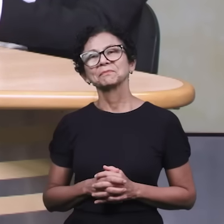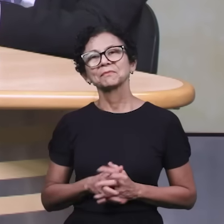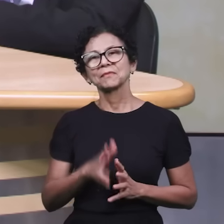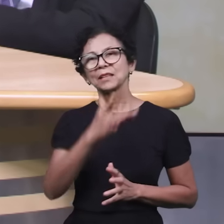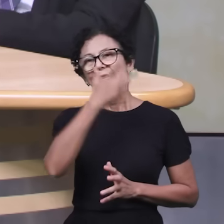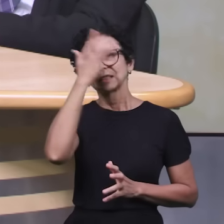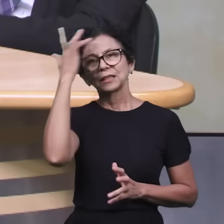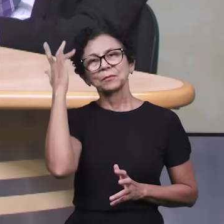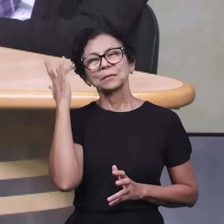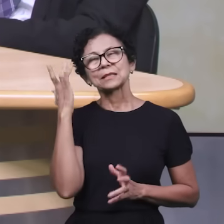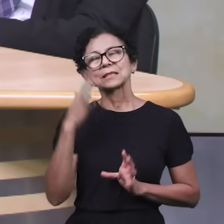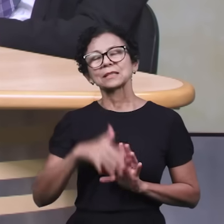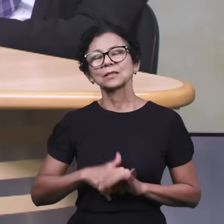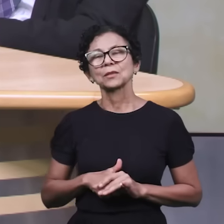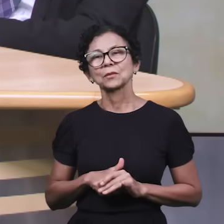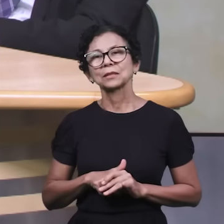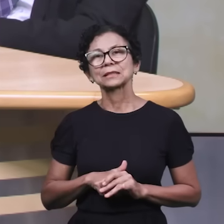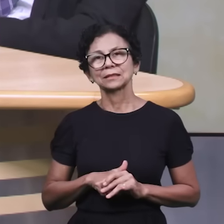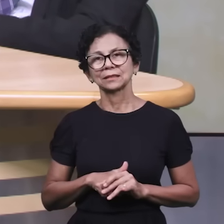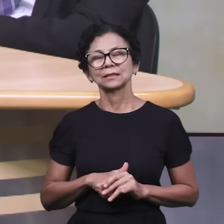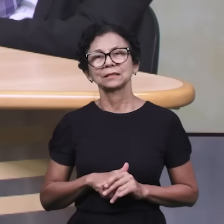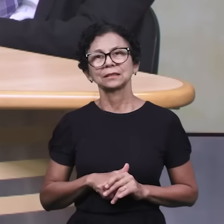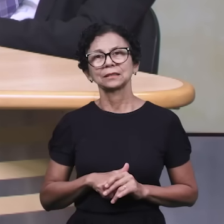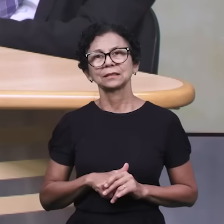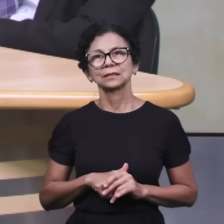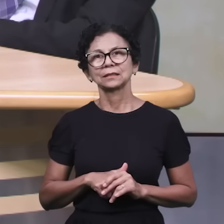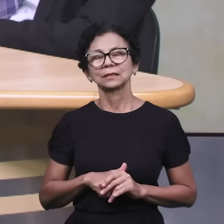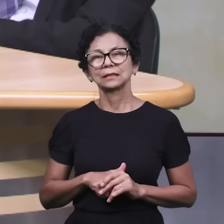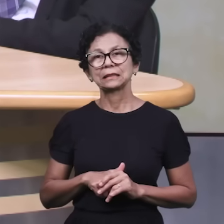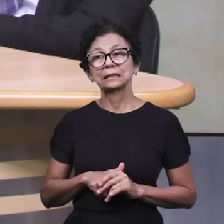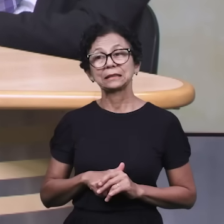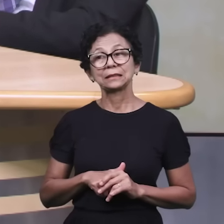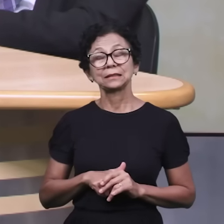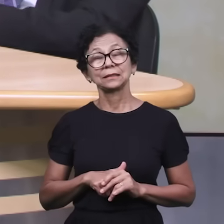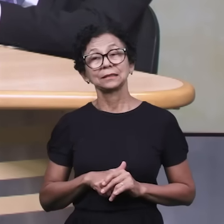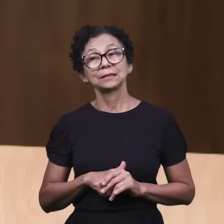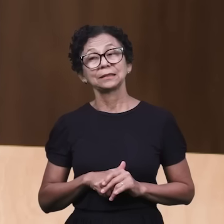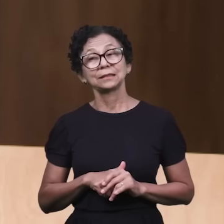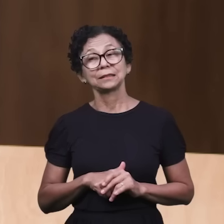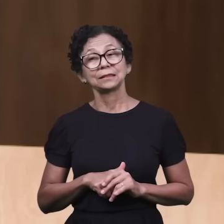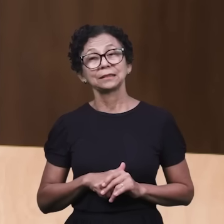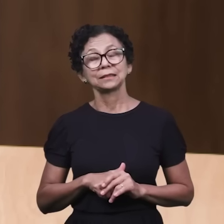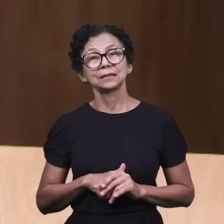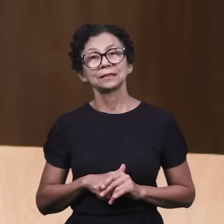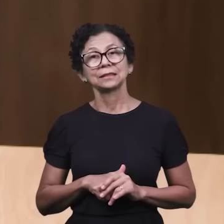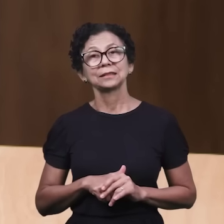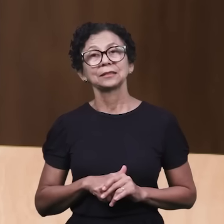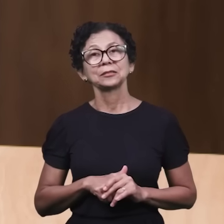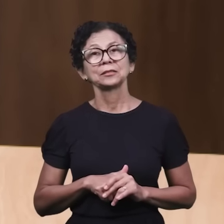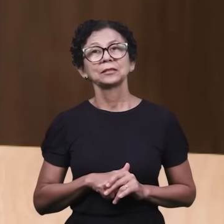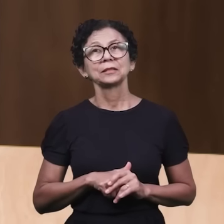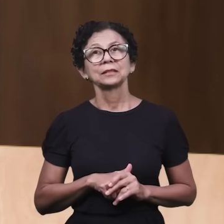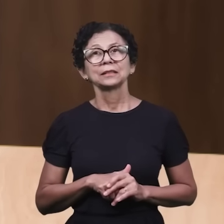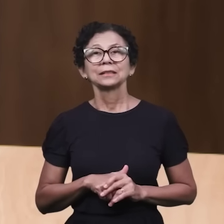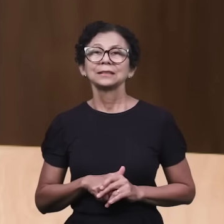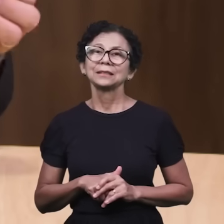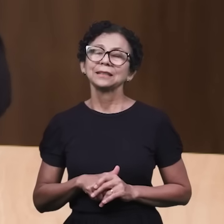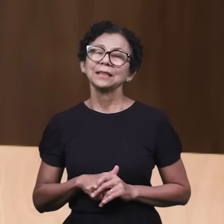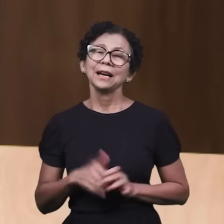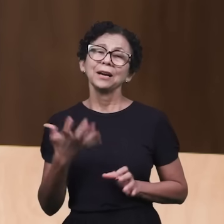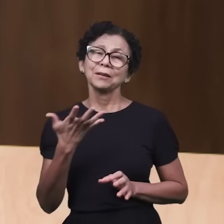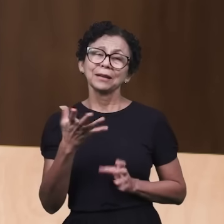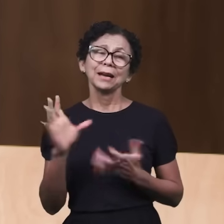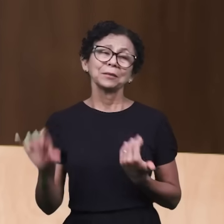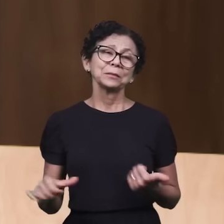discerne, aquela pessoa está pronta para o batismo. Às vezes você deixa constar assim só para um detalhezinho que o senhor